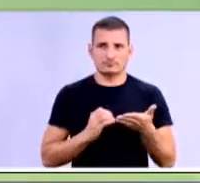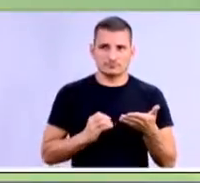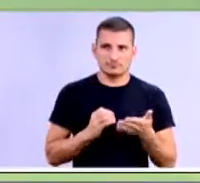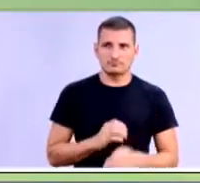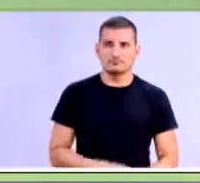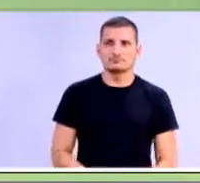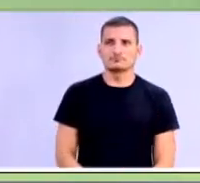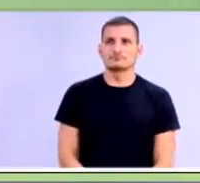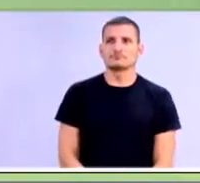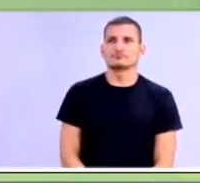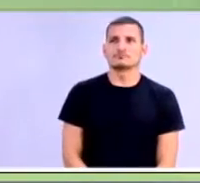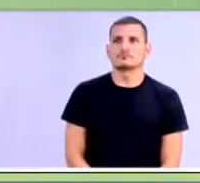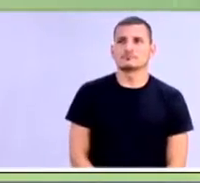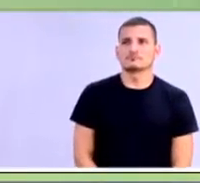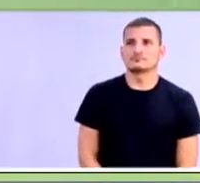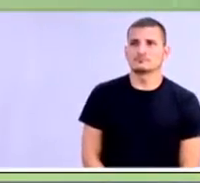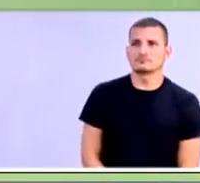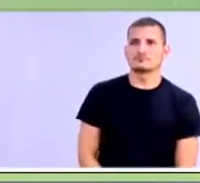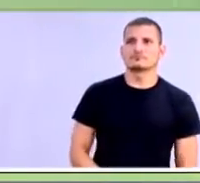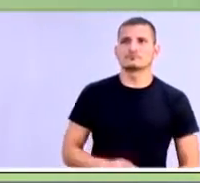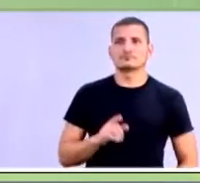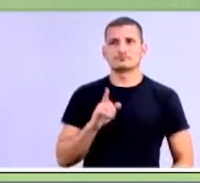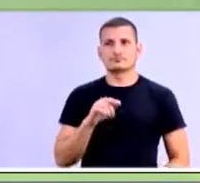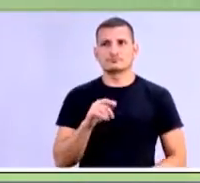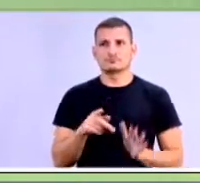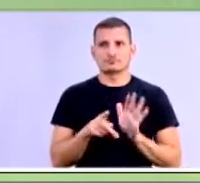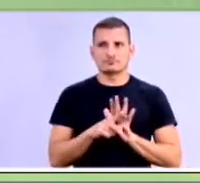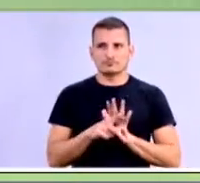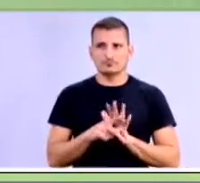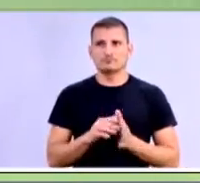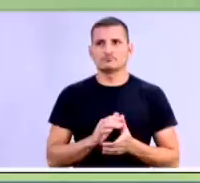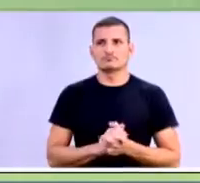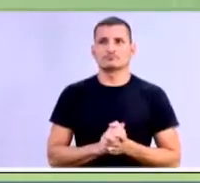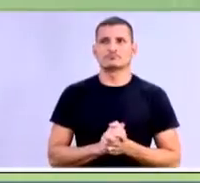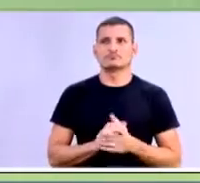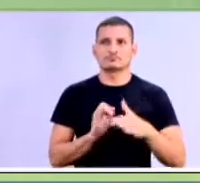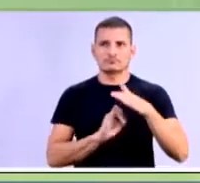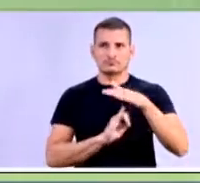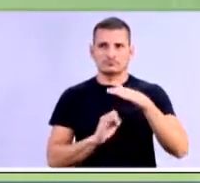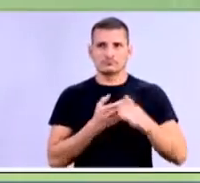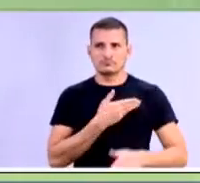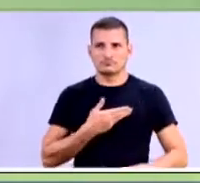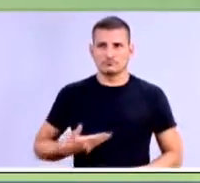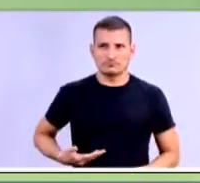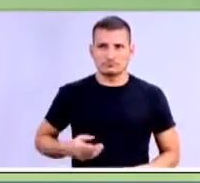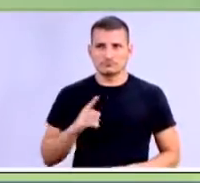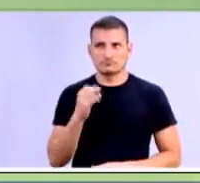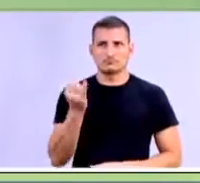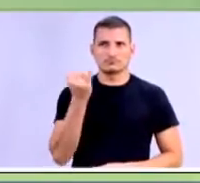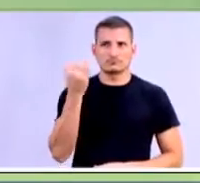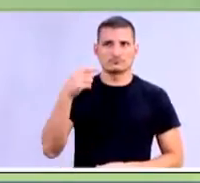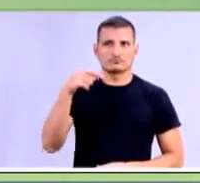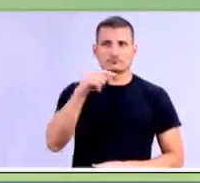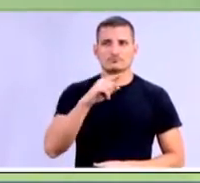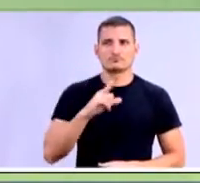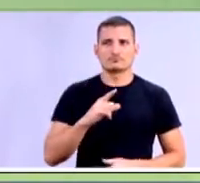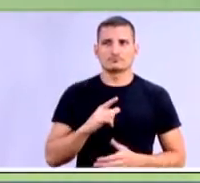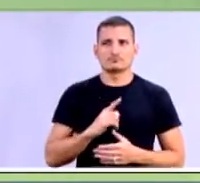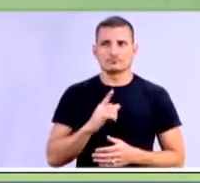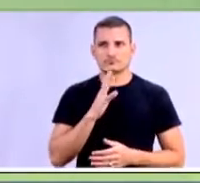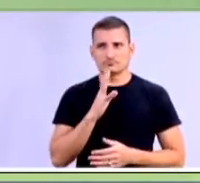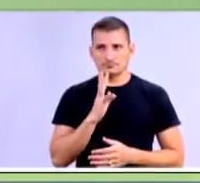só, ele é de uso exclusivo de órgãos públicos, é muito importante vocês terem